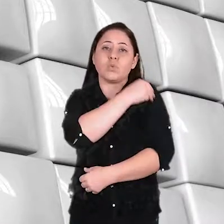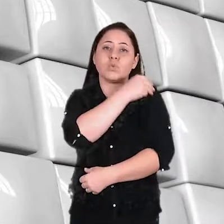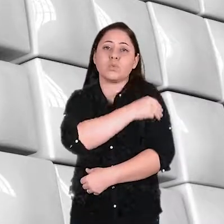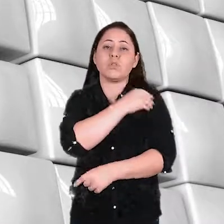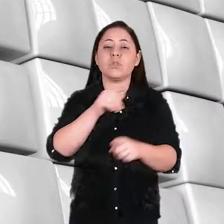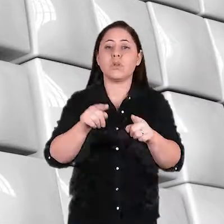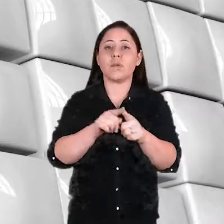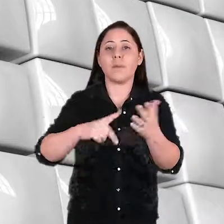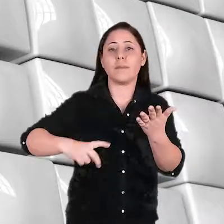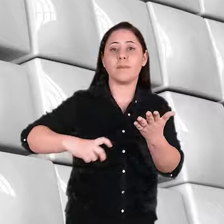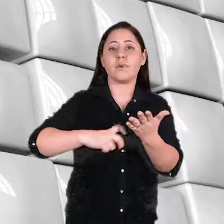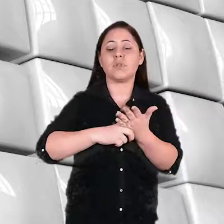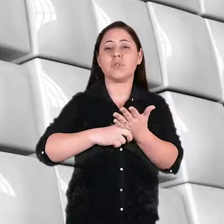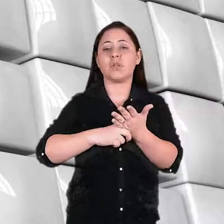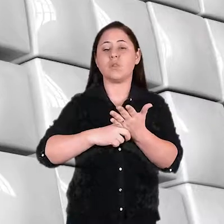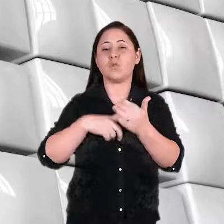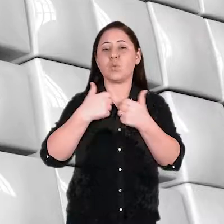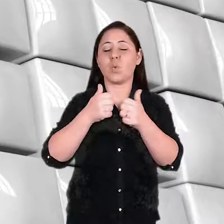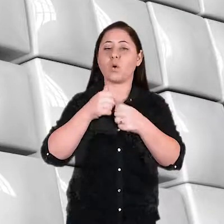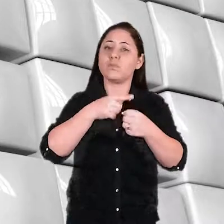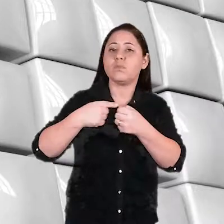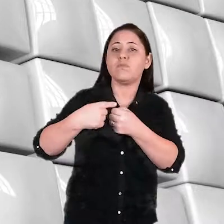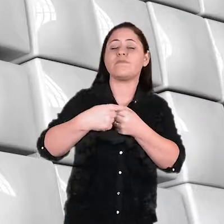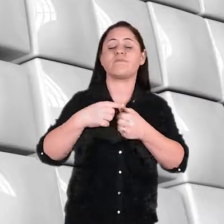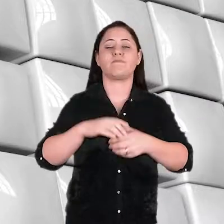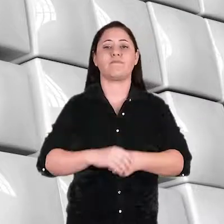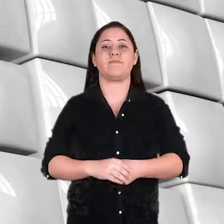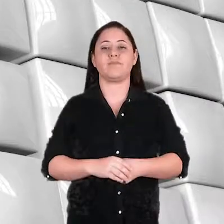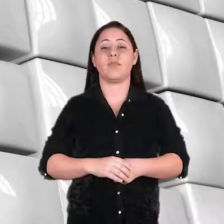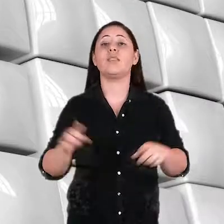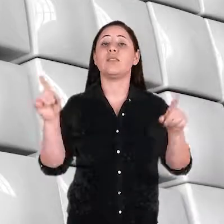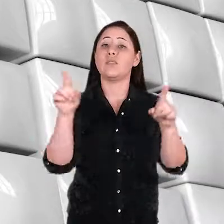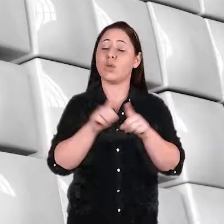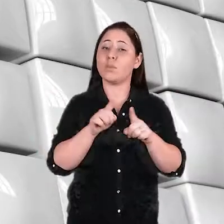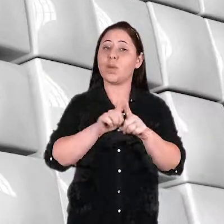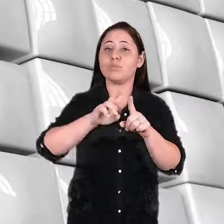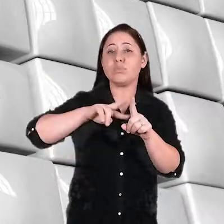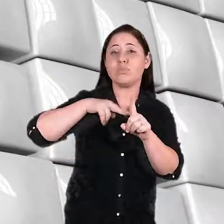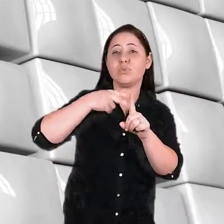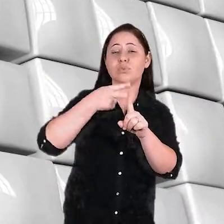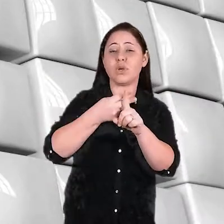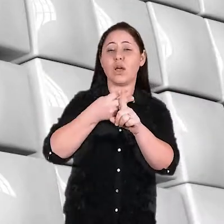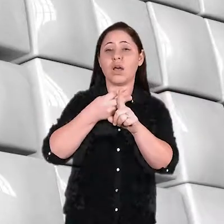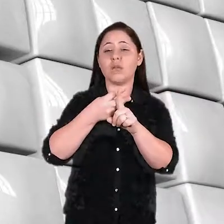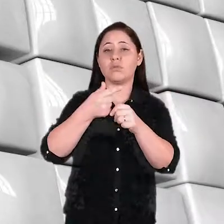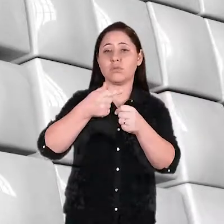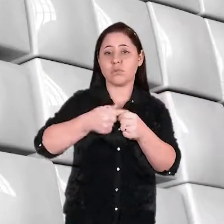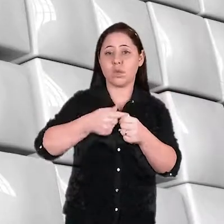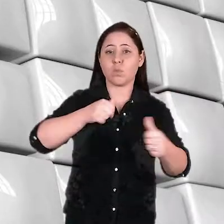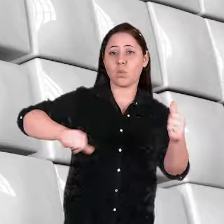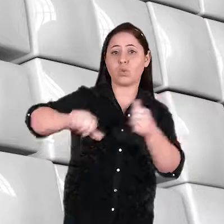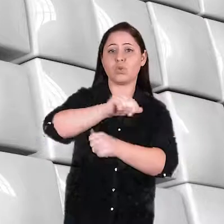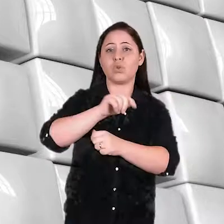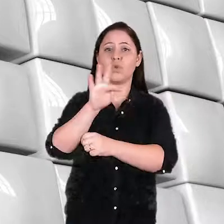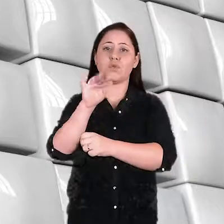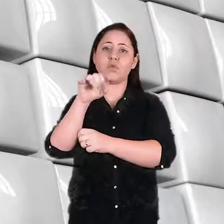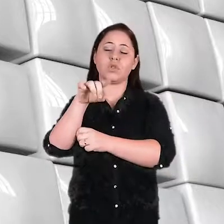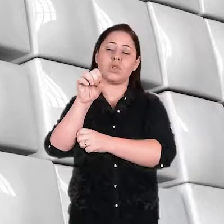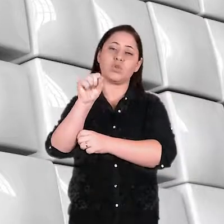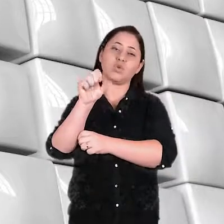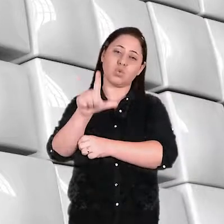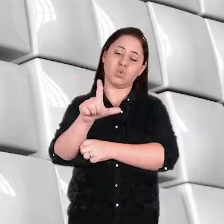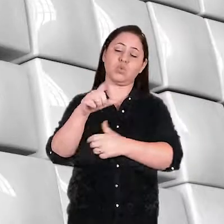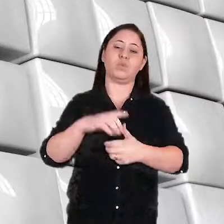etanol e para passagens de ônibus intermunicipais, além de acréscimo na gasolina e mudanças